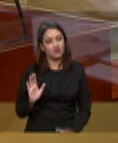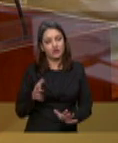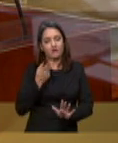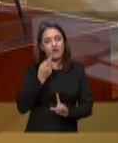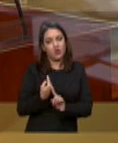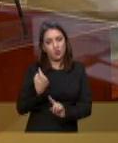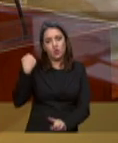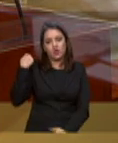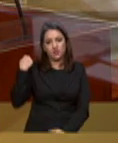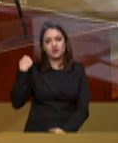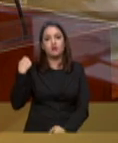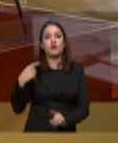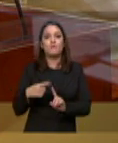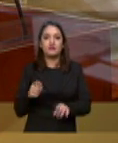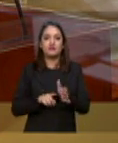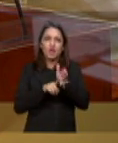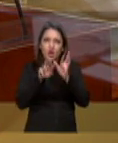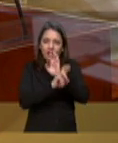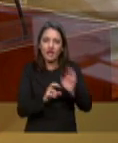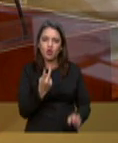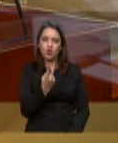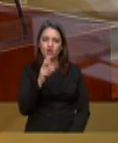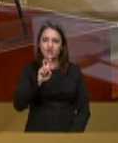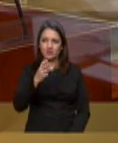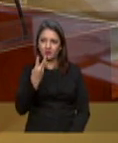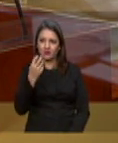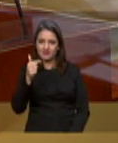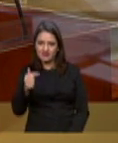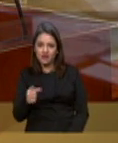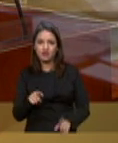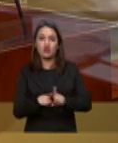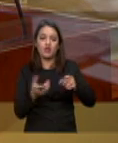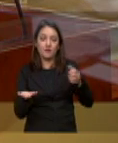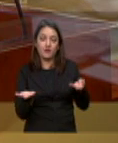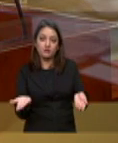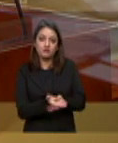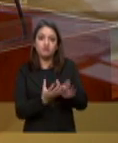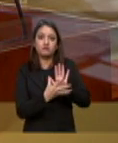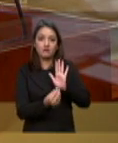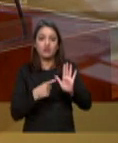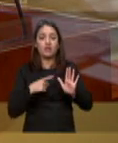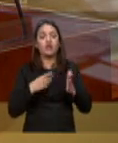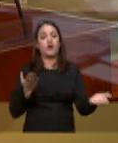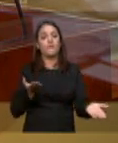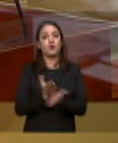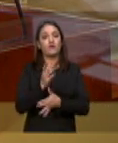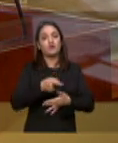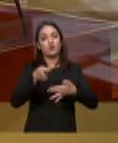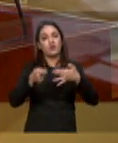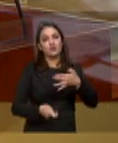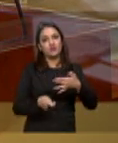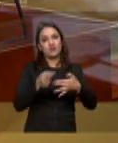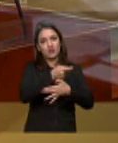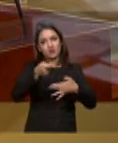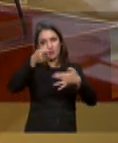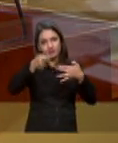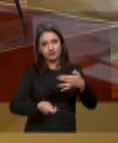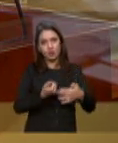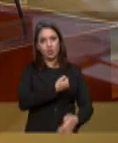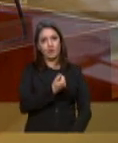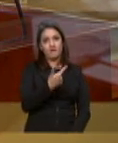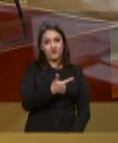aqui, o inquérito 2537 e os precedentes que levaram à aprovação da súmula vinculante 24, que afirmaram